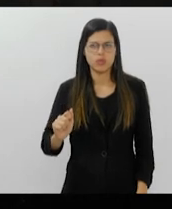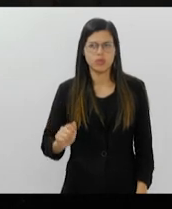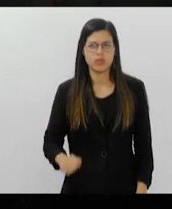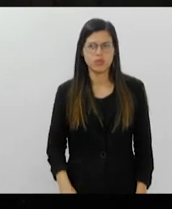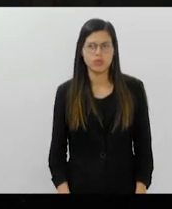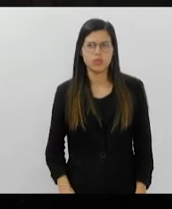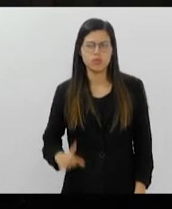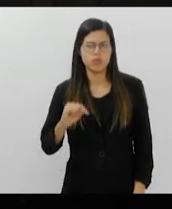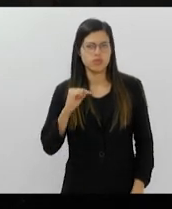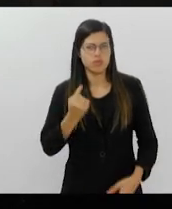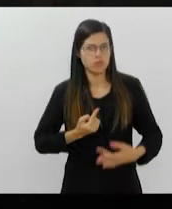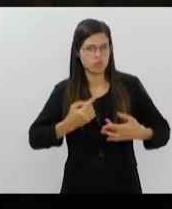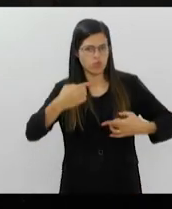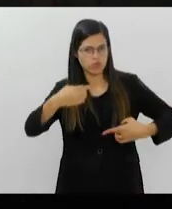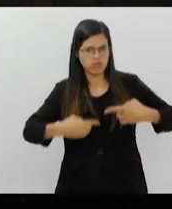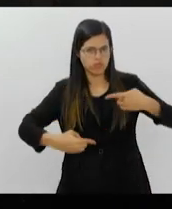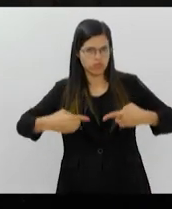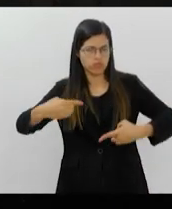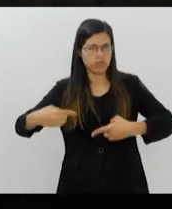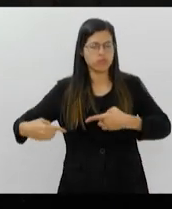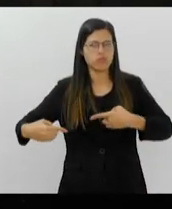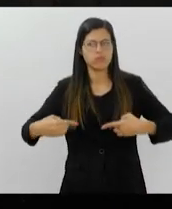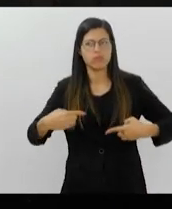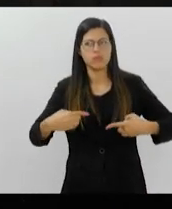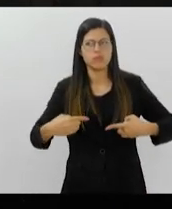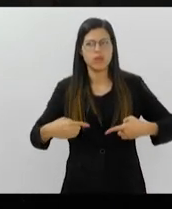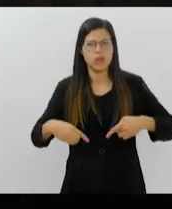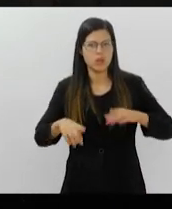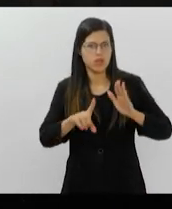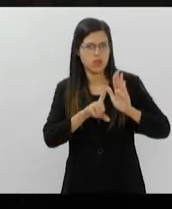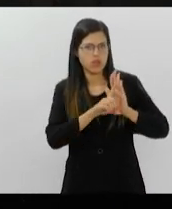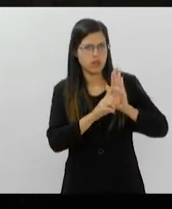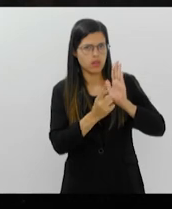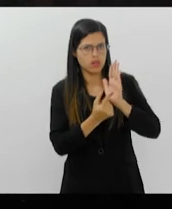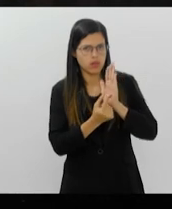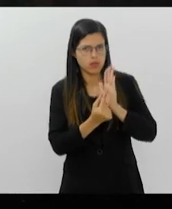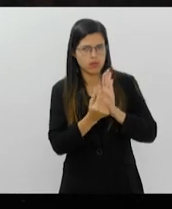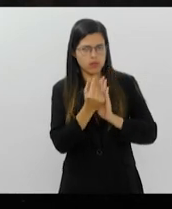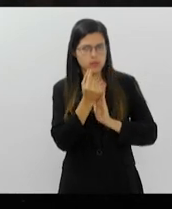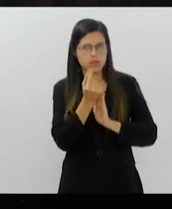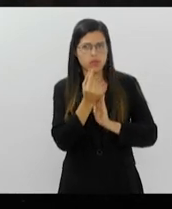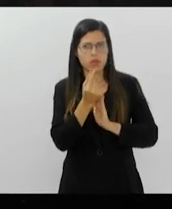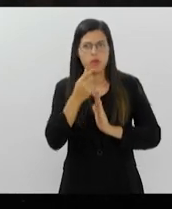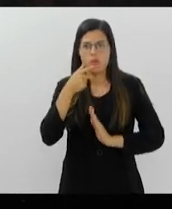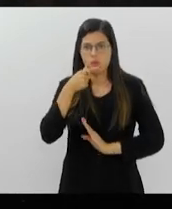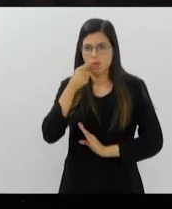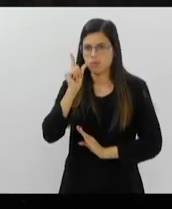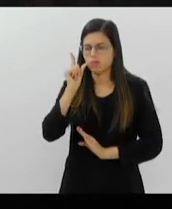para nós discutirmos as leis orçamentárias. Ontem